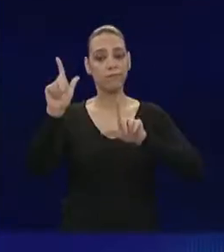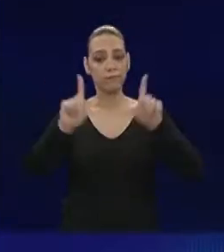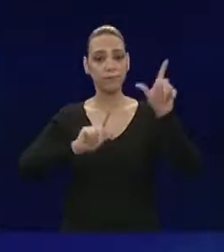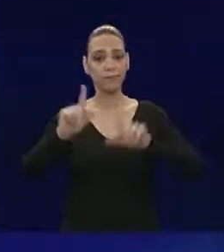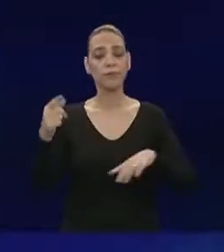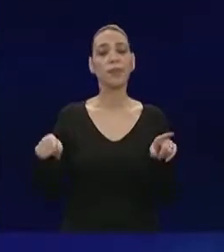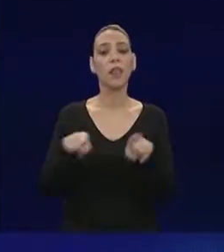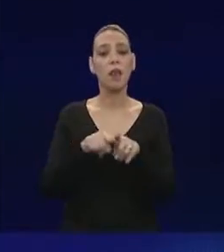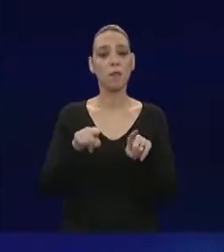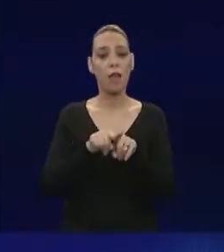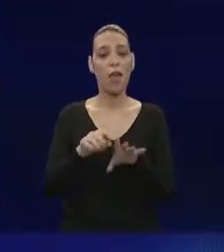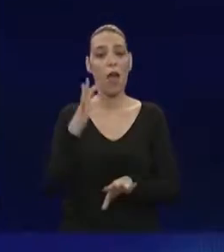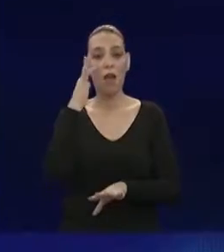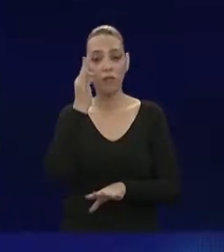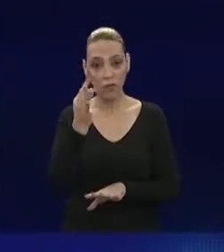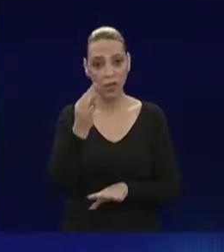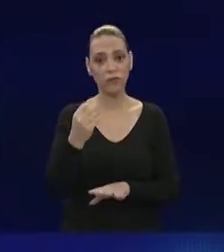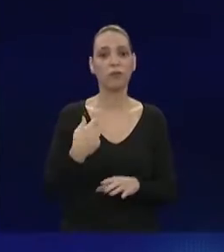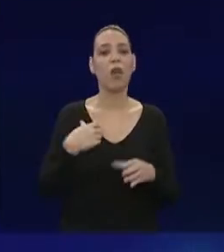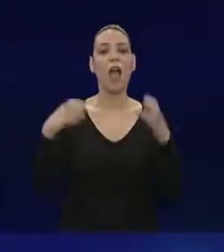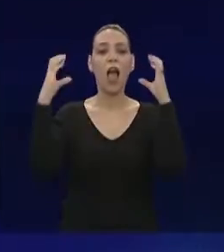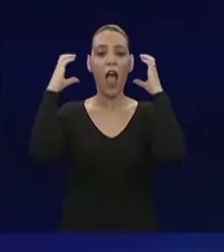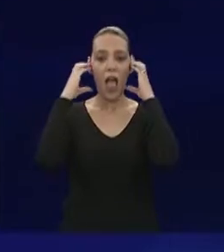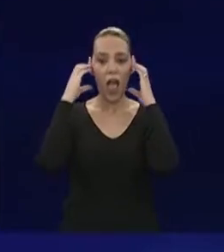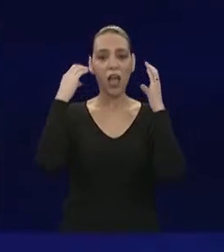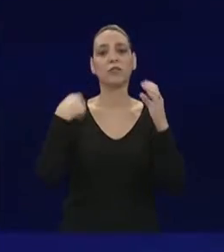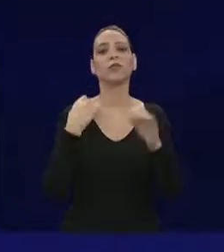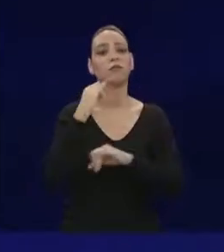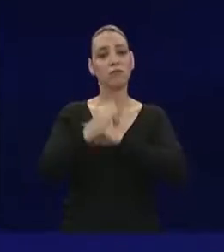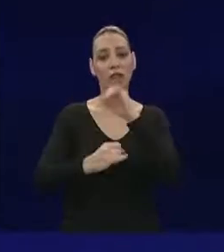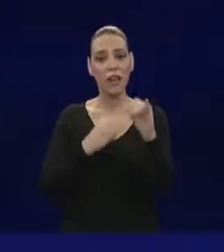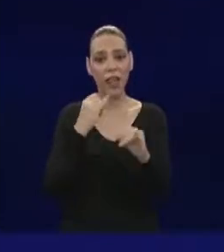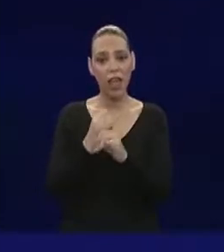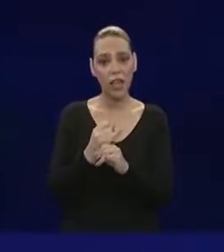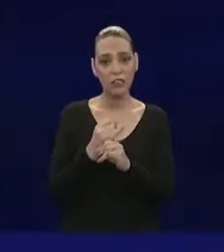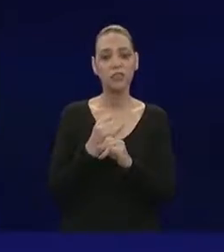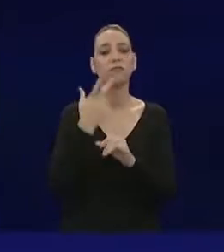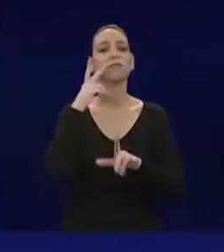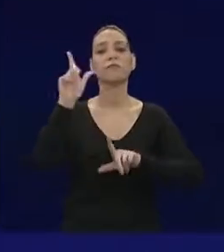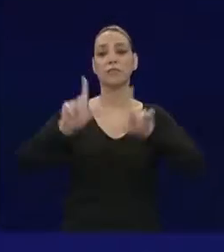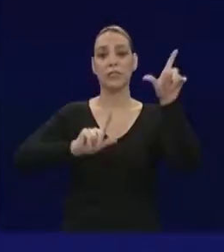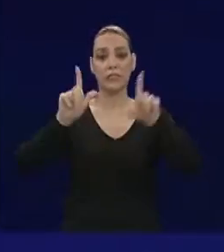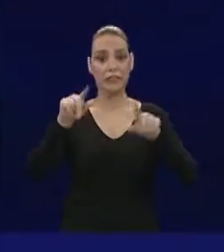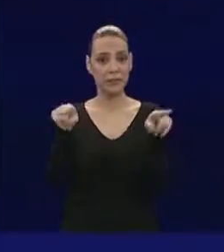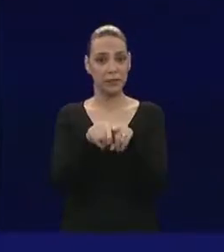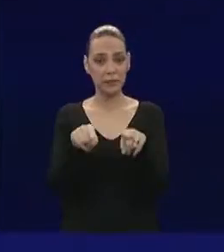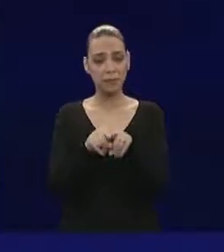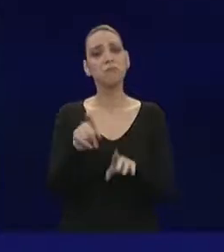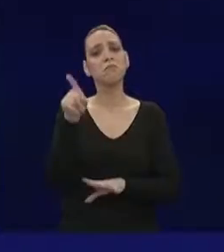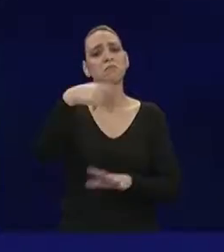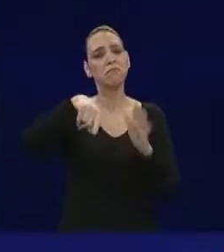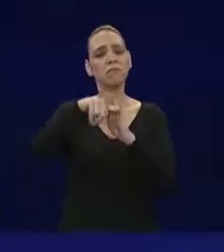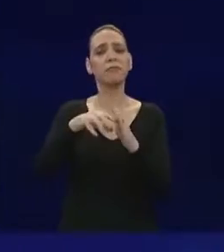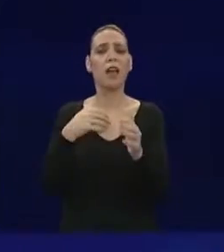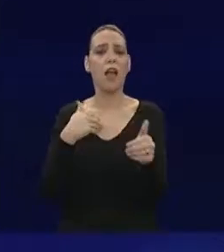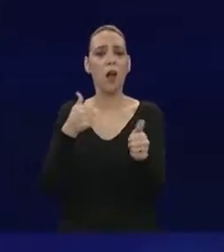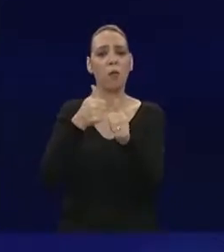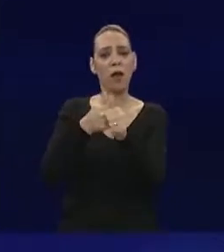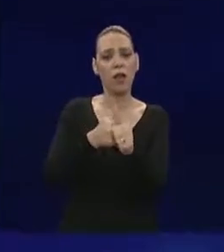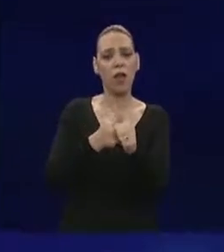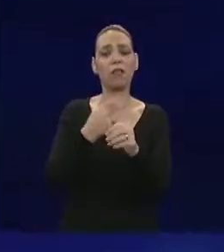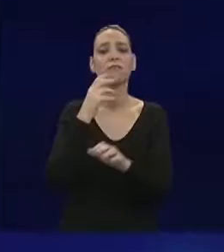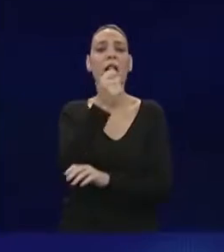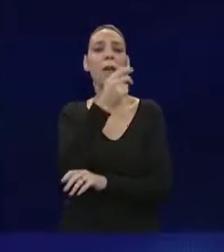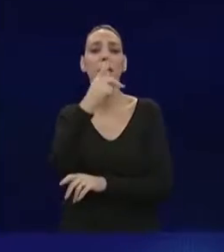vivo pelas rádios Bandeirantes e Band News FM e pelo canal Band News TV. Você também pode acompanhar pelo portal, pelo aplicativo da Band